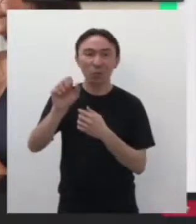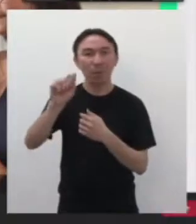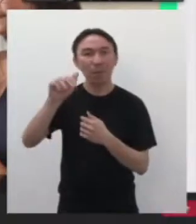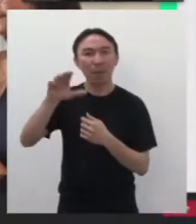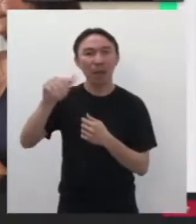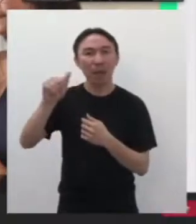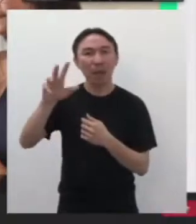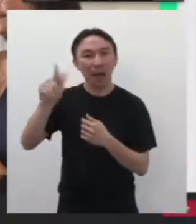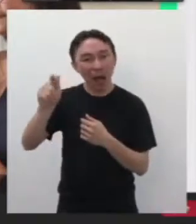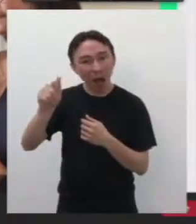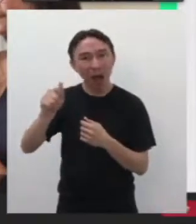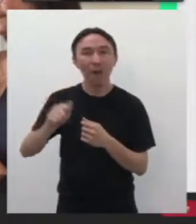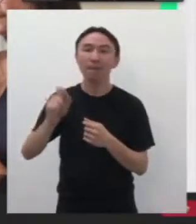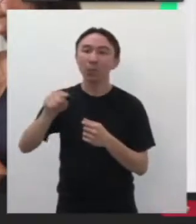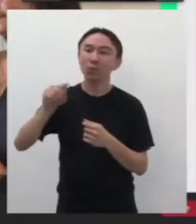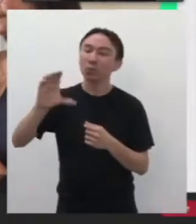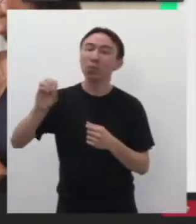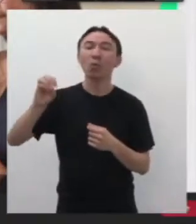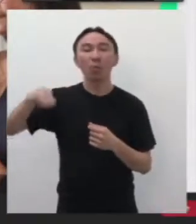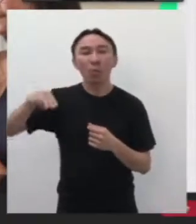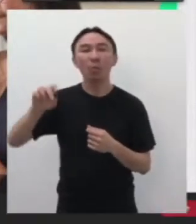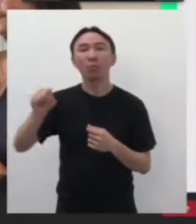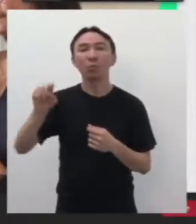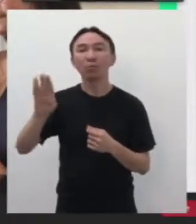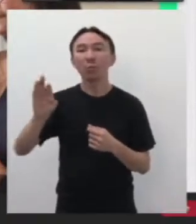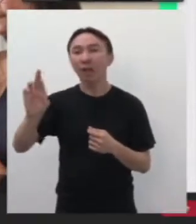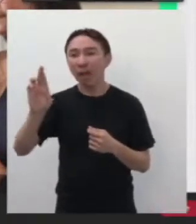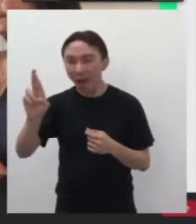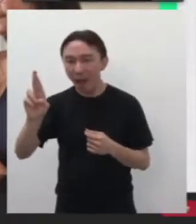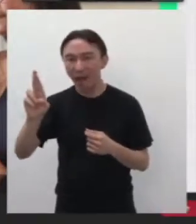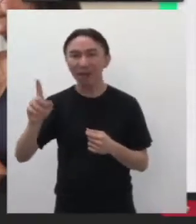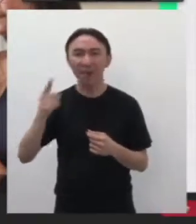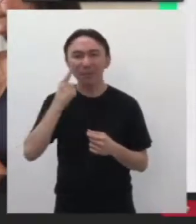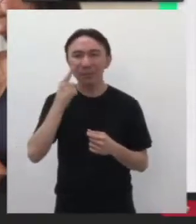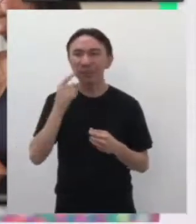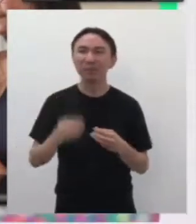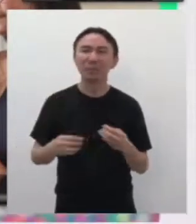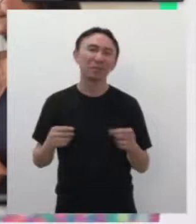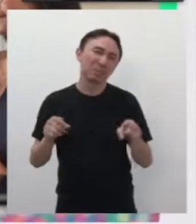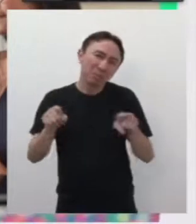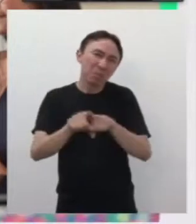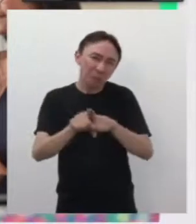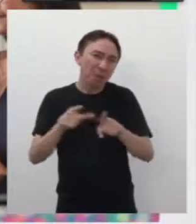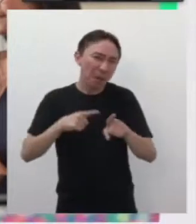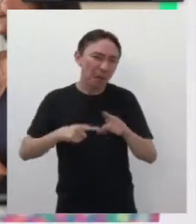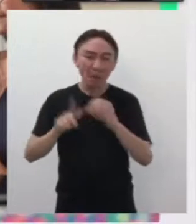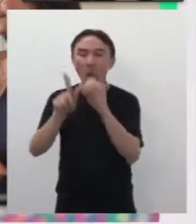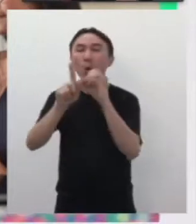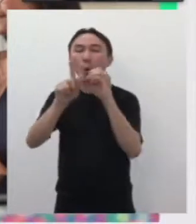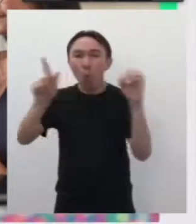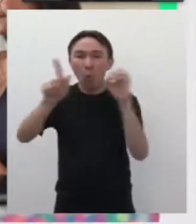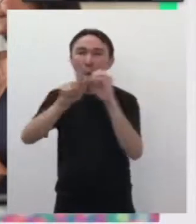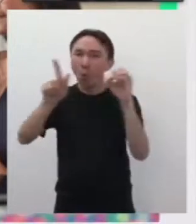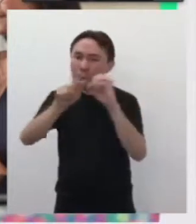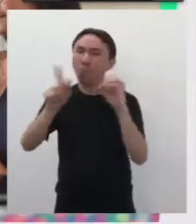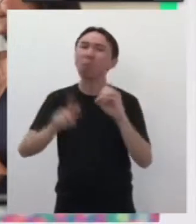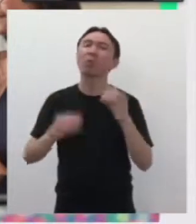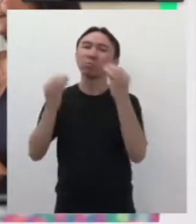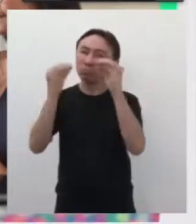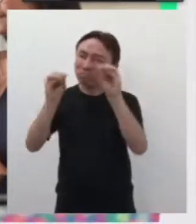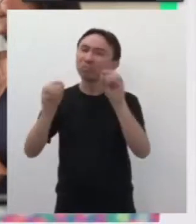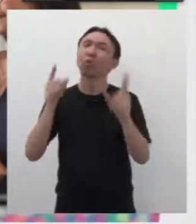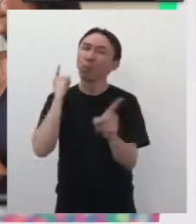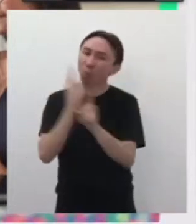descomplica.com.br/seducsp, tá? Tudo junto. Digita, se você botar no Google também, Descomplica e Seducsp, você vai encontrar essa